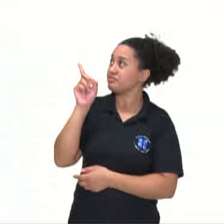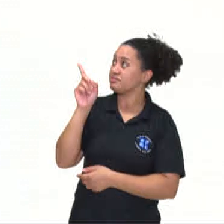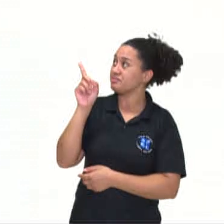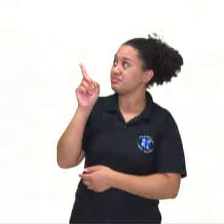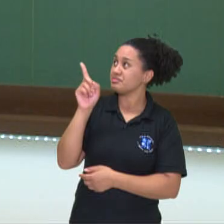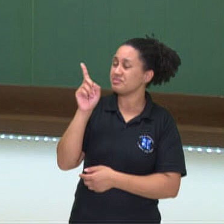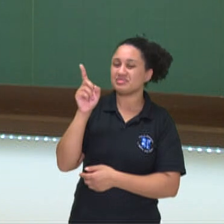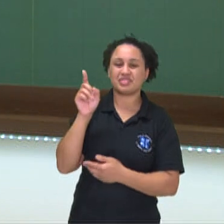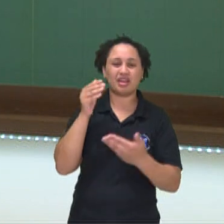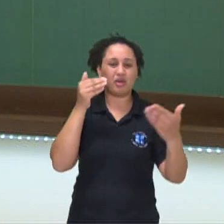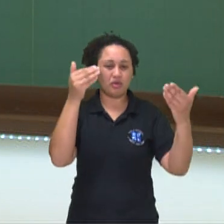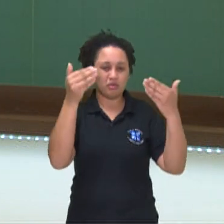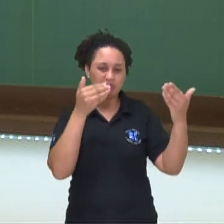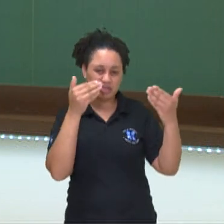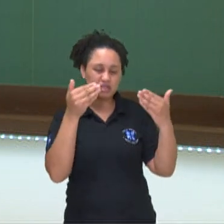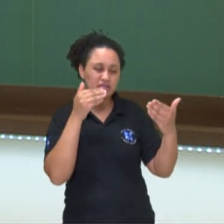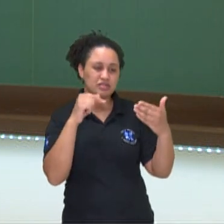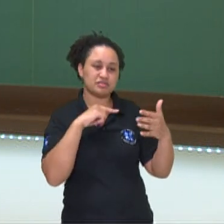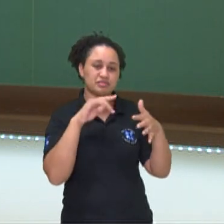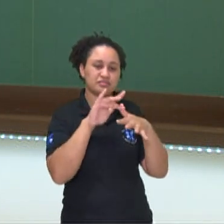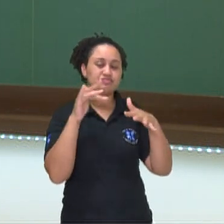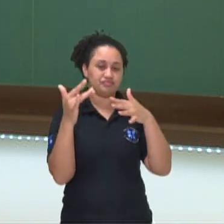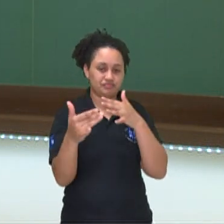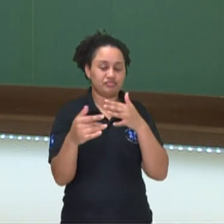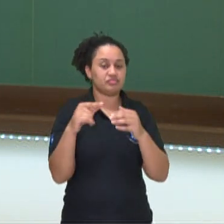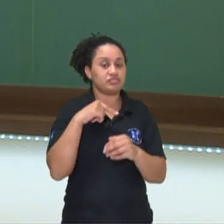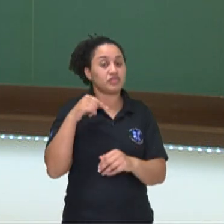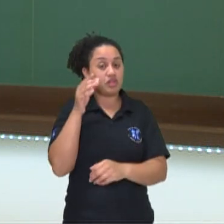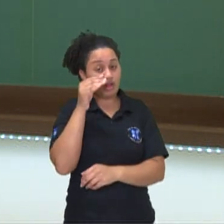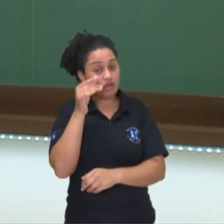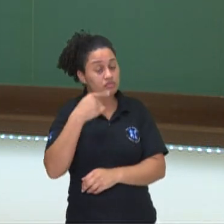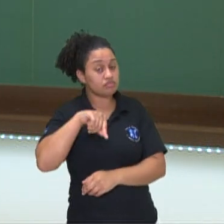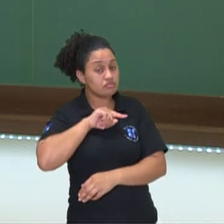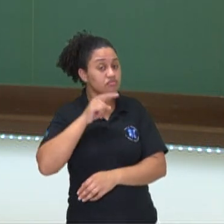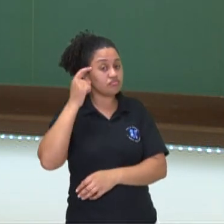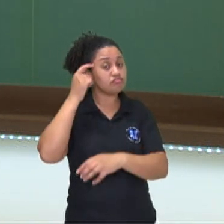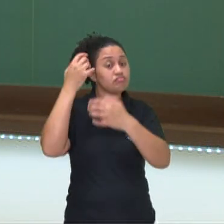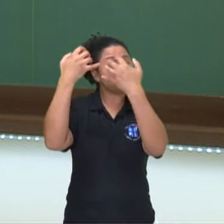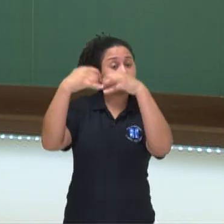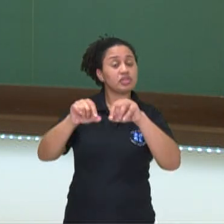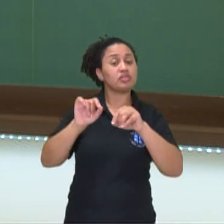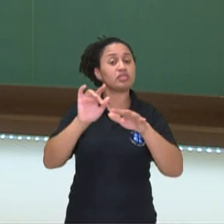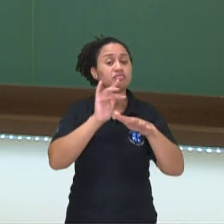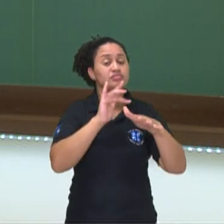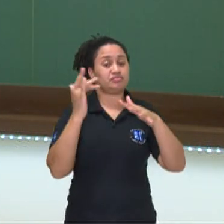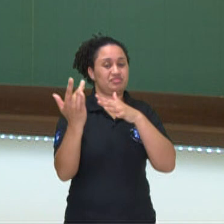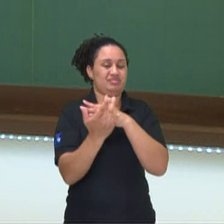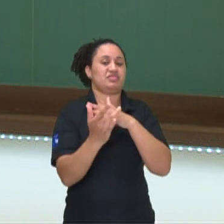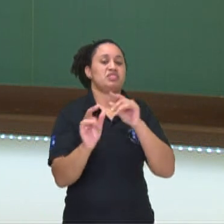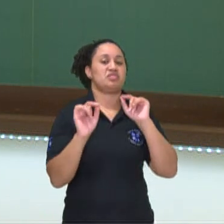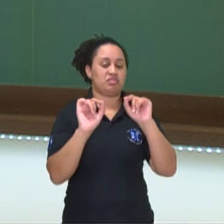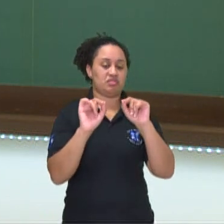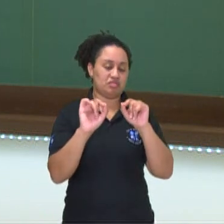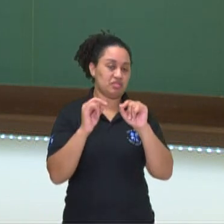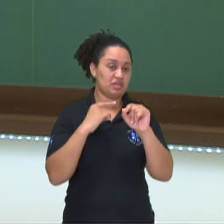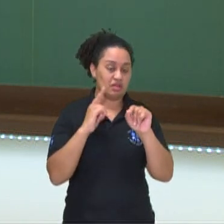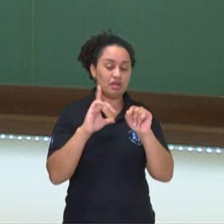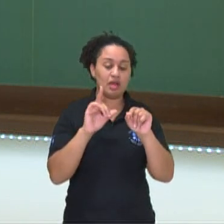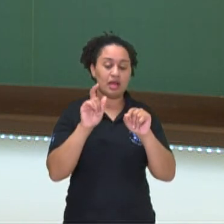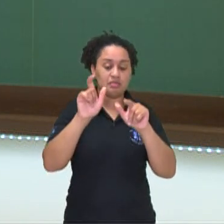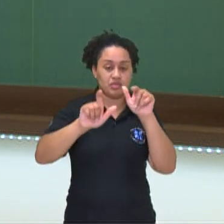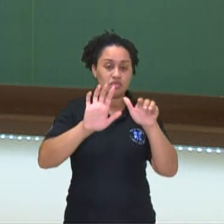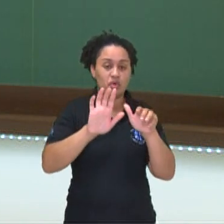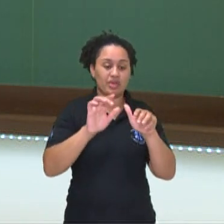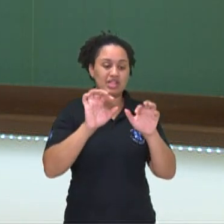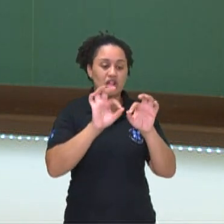sociais. Existe até uma curiosidade que a gente pode pensar um pouquinho, que as redes sociais, elas aproximam aqueles que